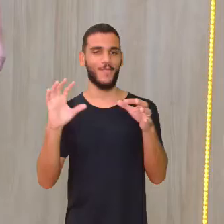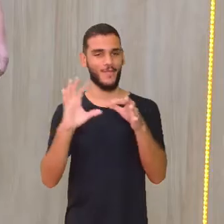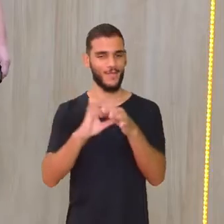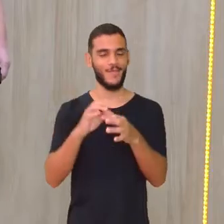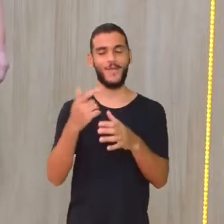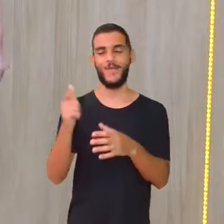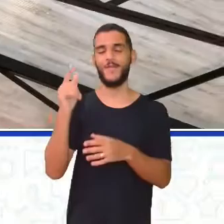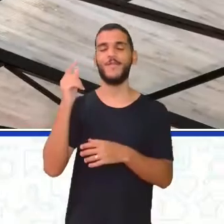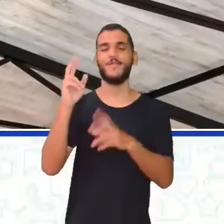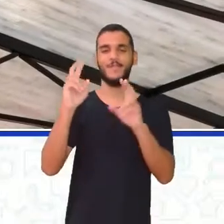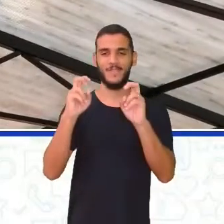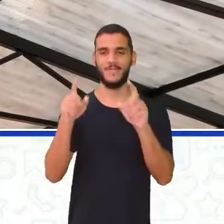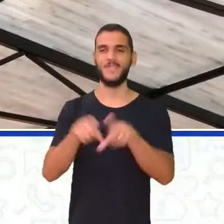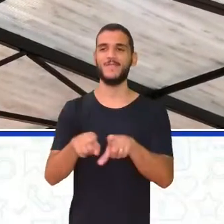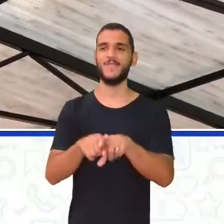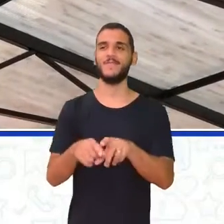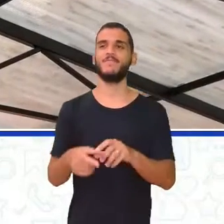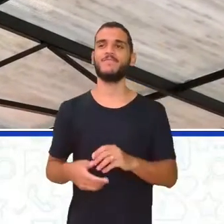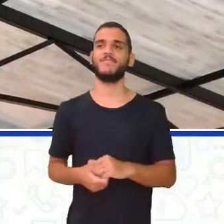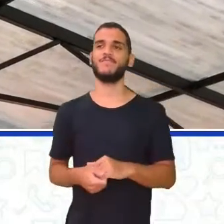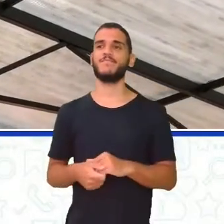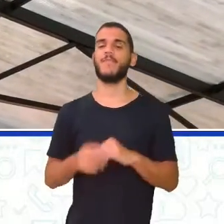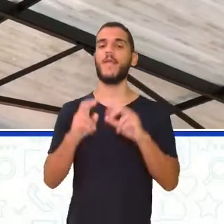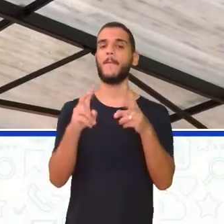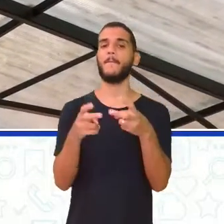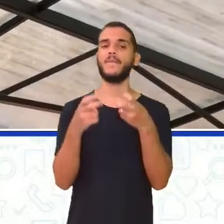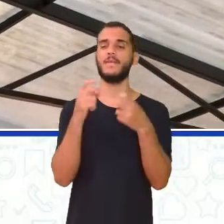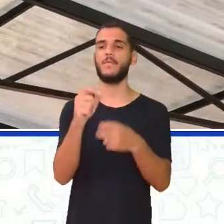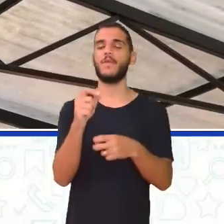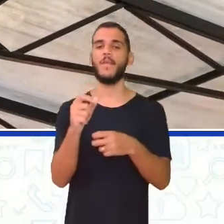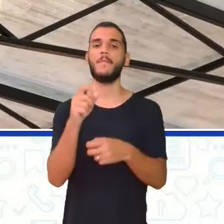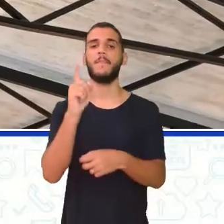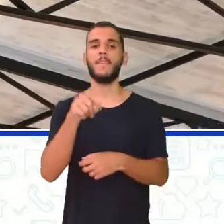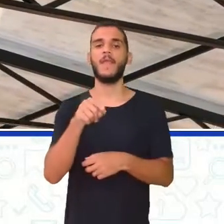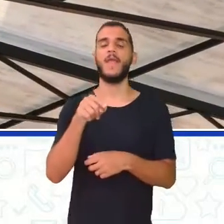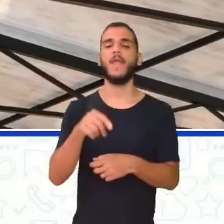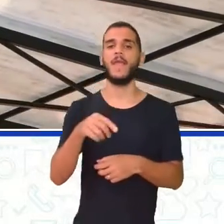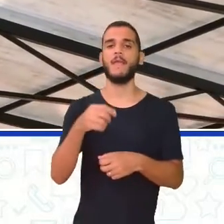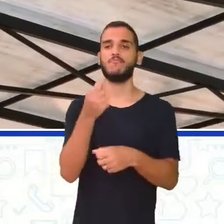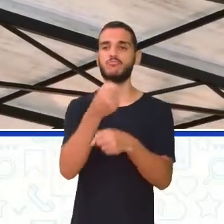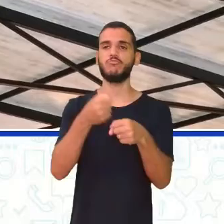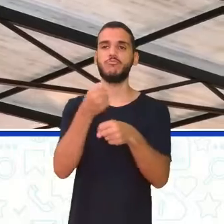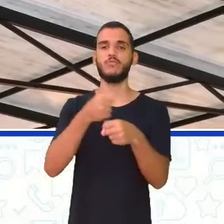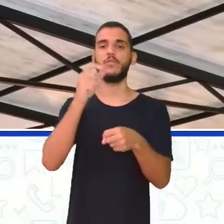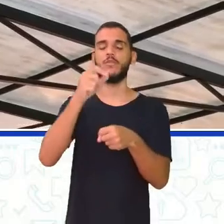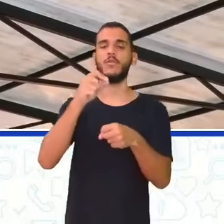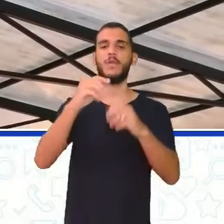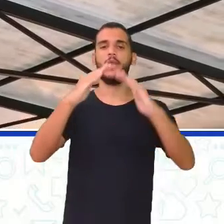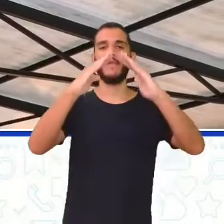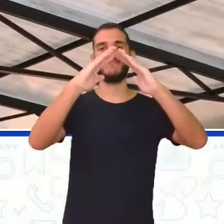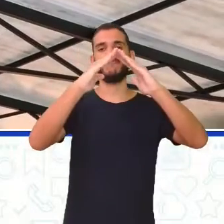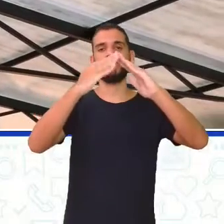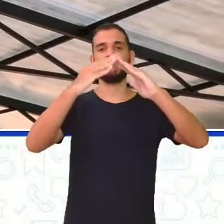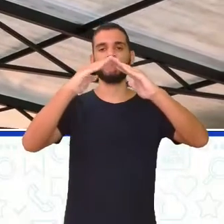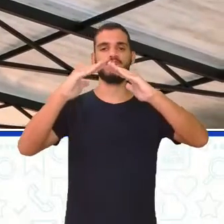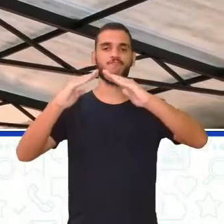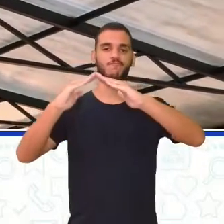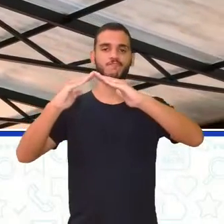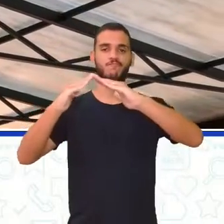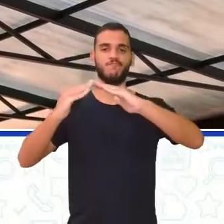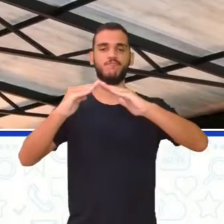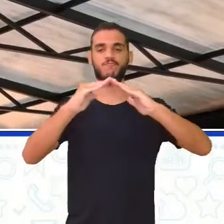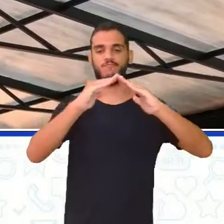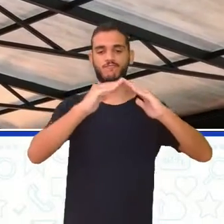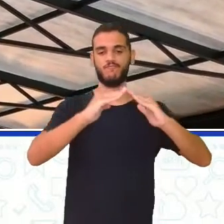Exatamente. Aí lá vem Pitágoras. Veja que isso aqui já é a estrutura de um telhado. Por quê? Porque eu acho que